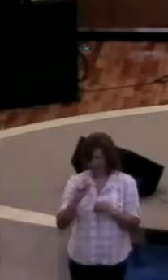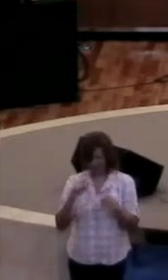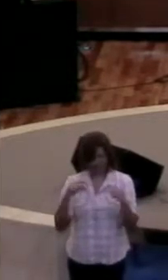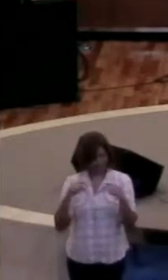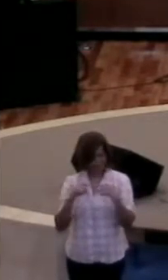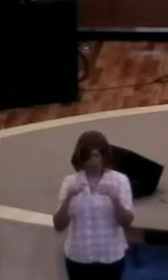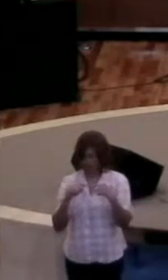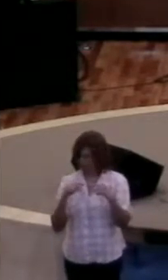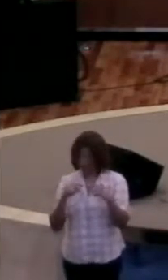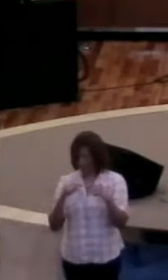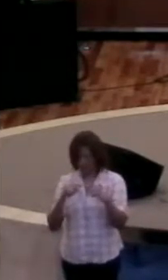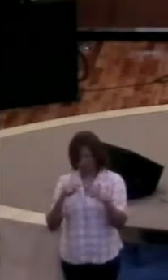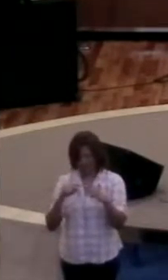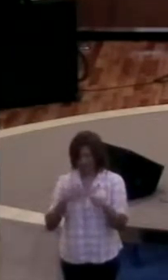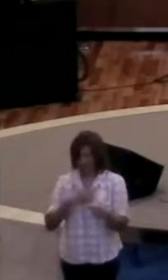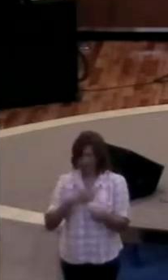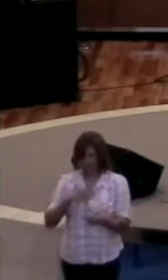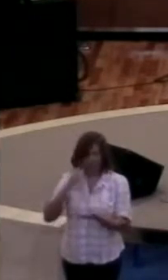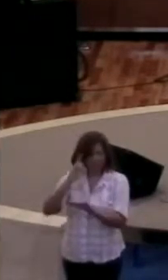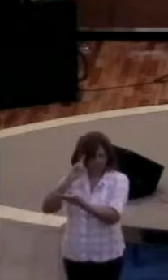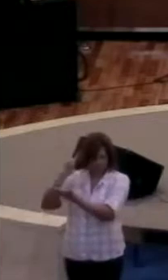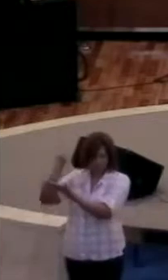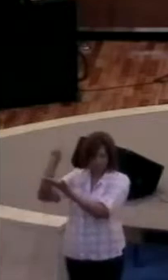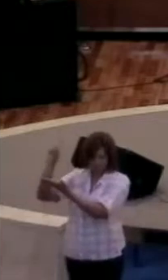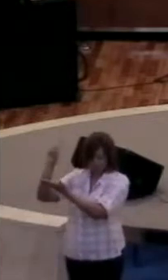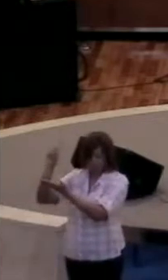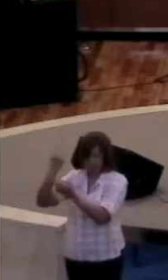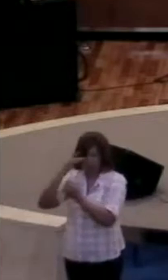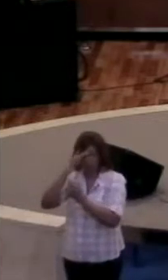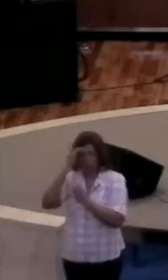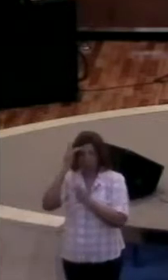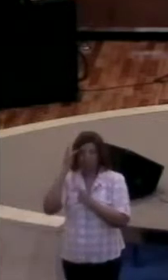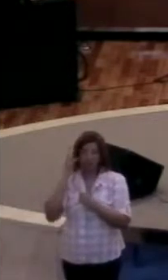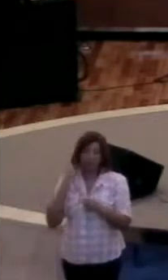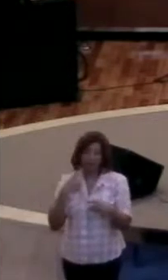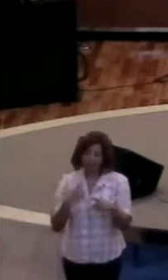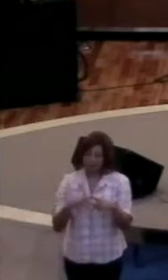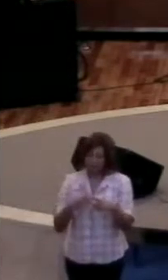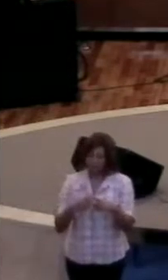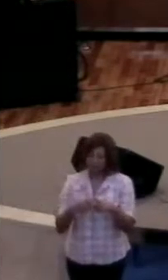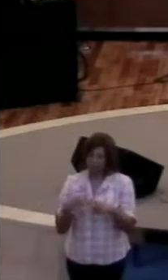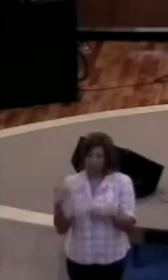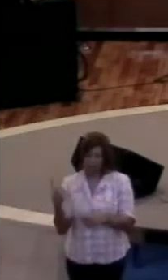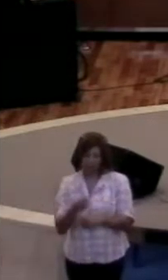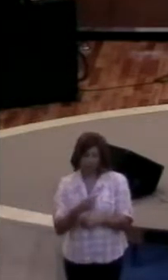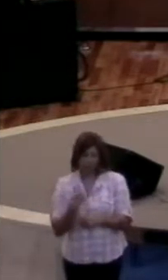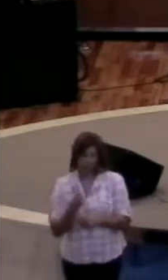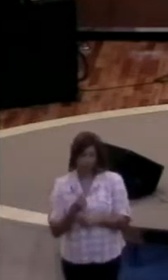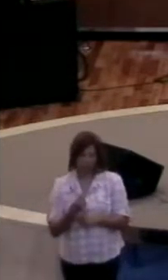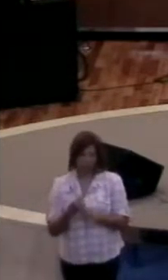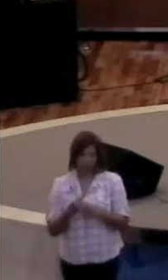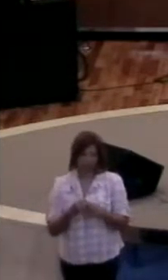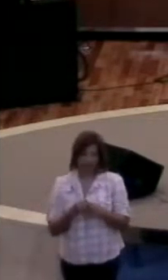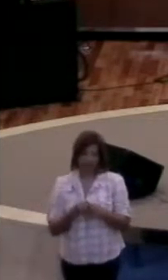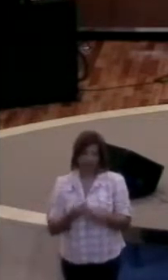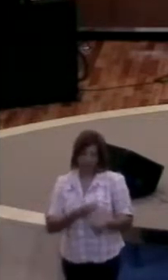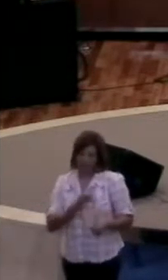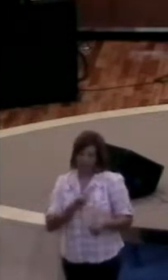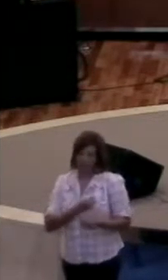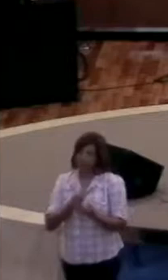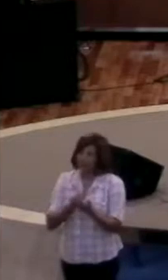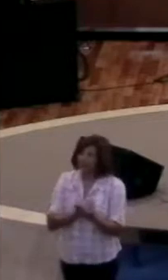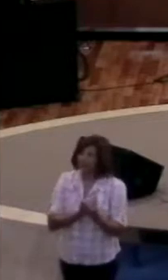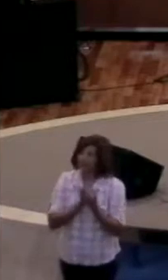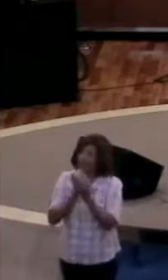ele. Aí nós então vamos fazer um paralelo conosco. Porque nós então aceitamos a Cristo, entregamos nossa vida a